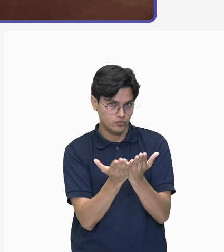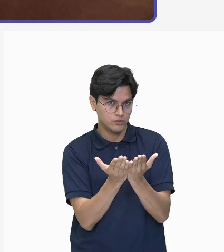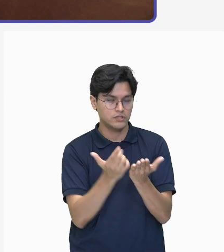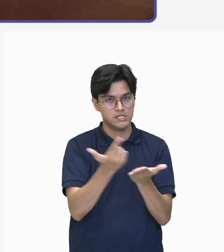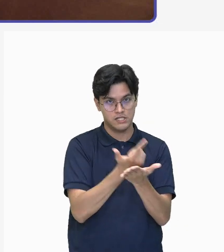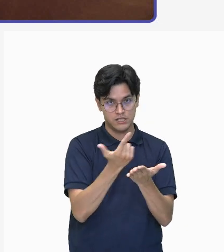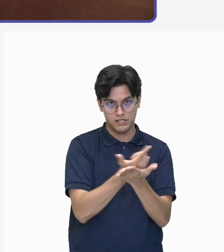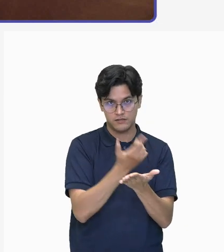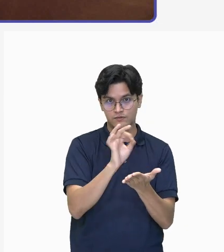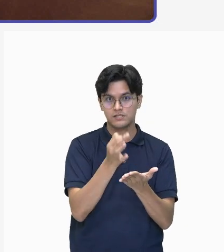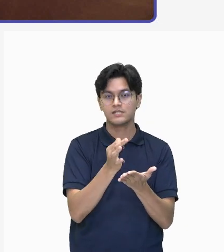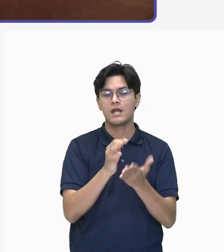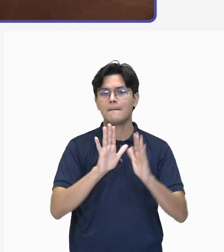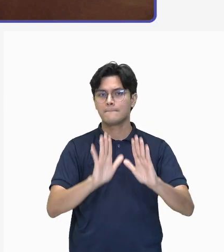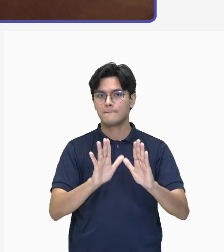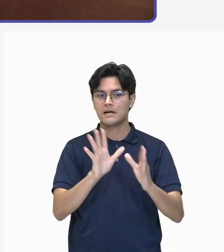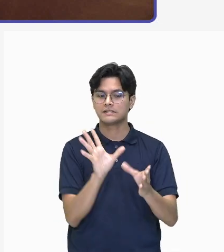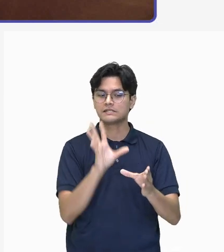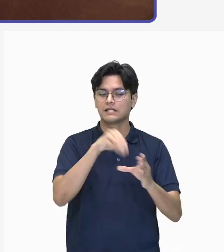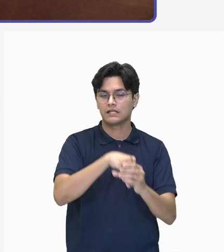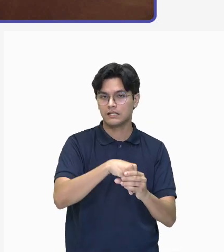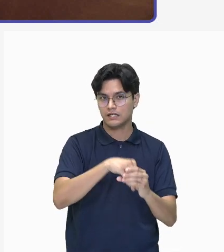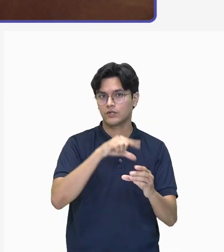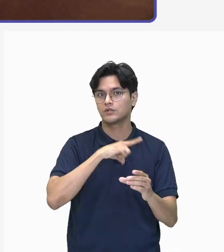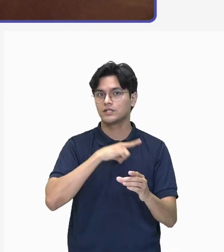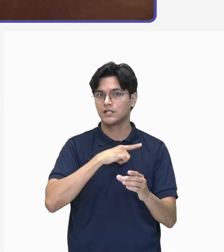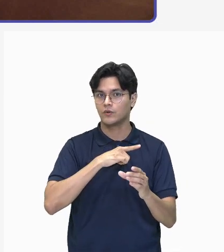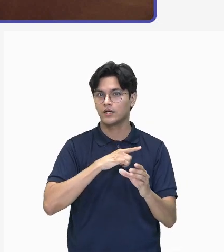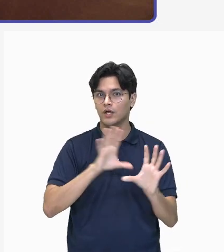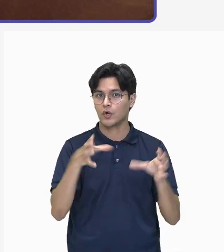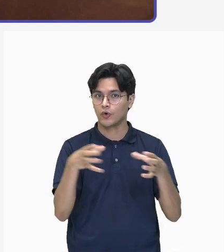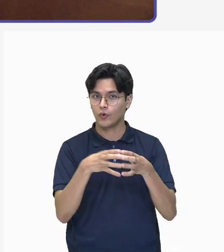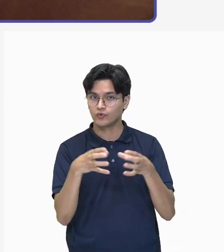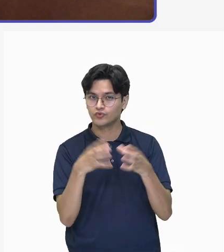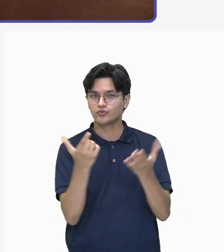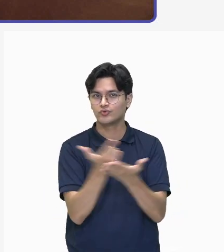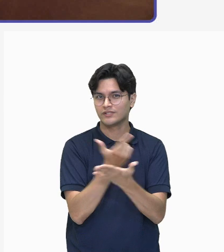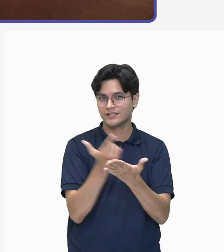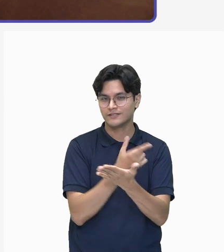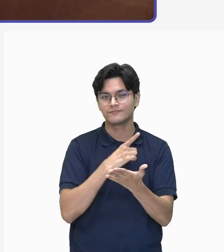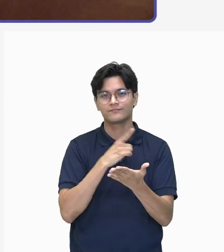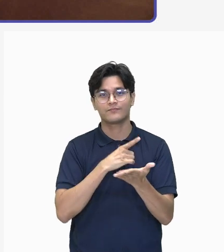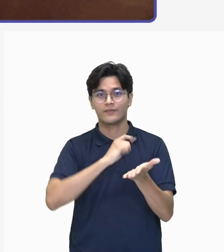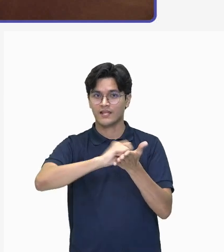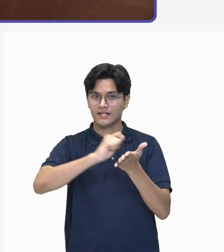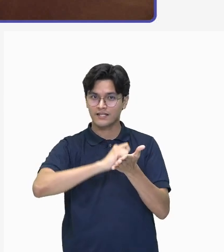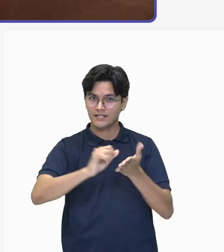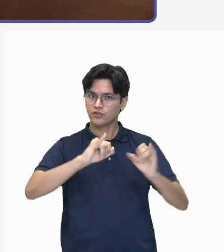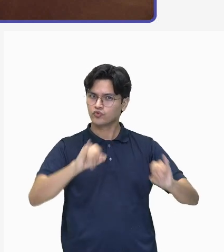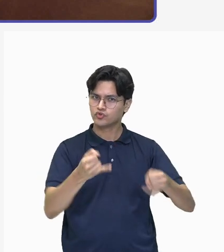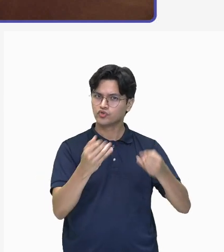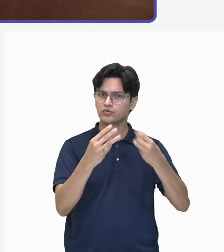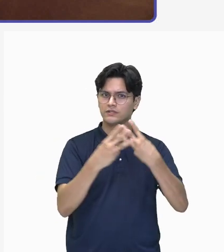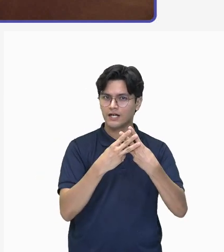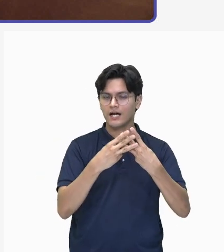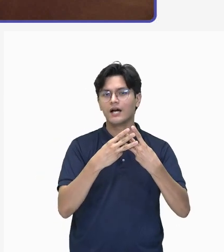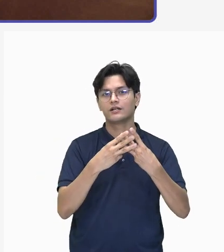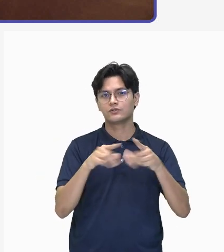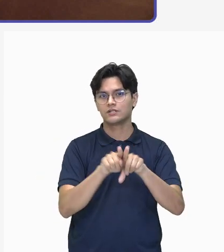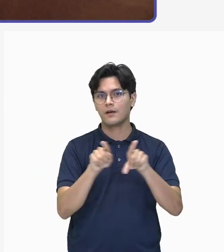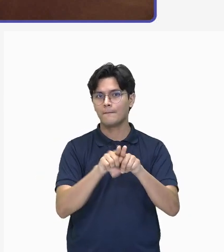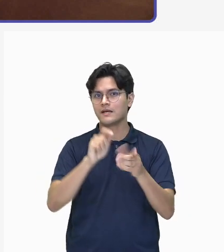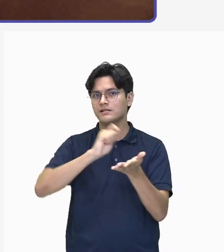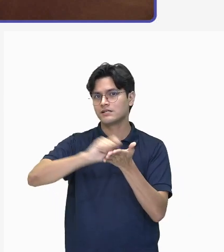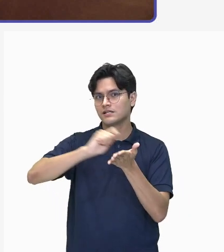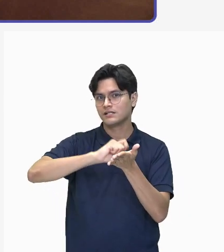único volume, na verdade é uma coleção de livros que contêm escritos judaicos e escritos redigidos nas